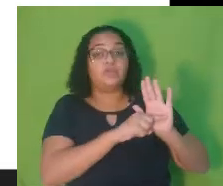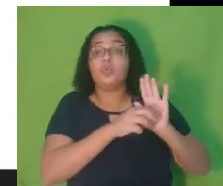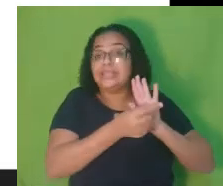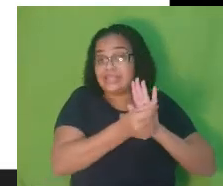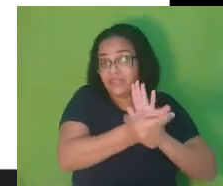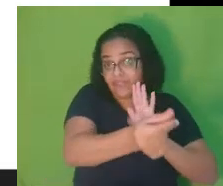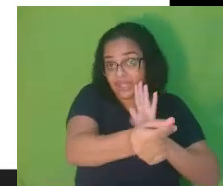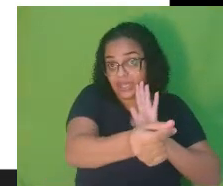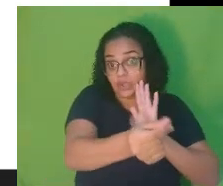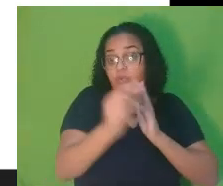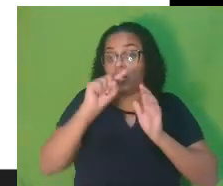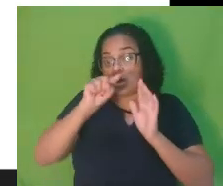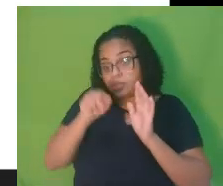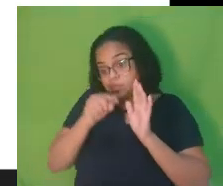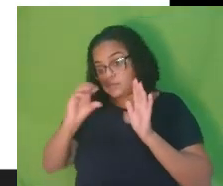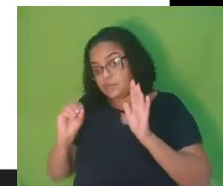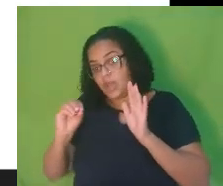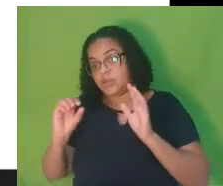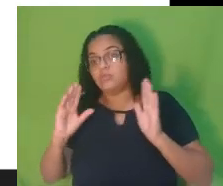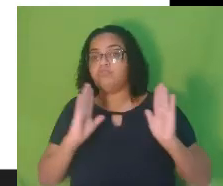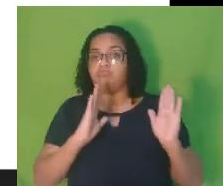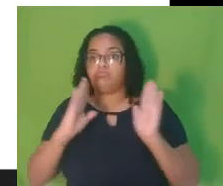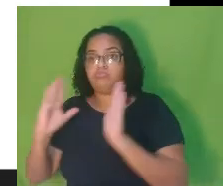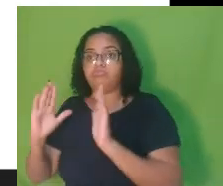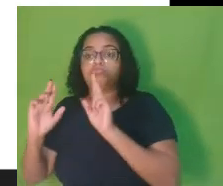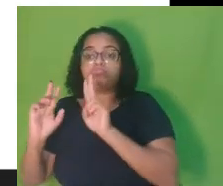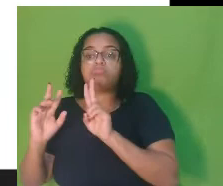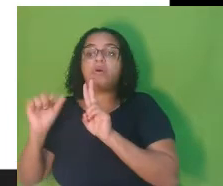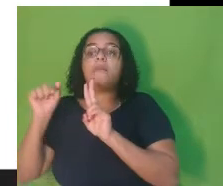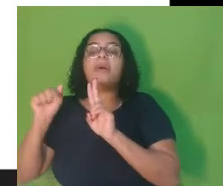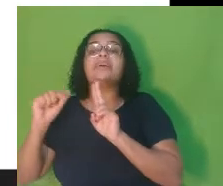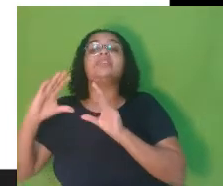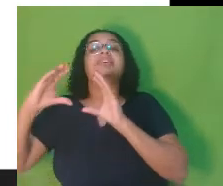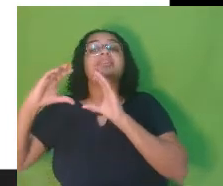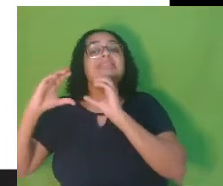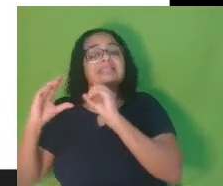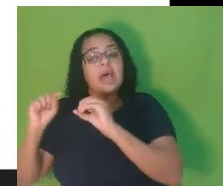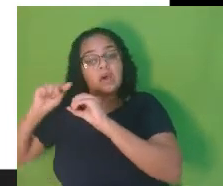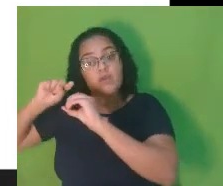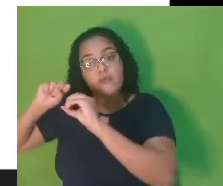infinito até zero e zero mais infinito.